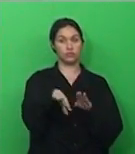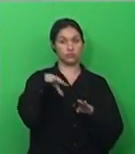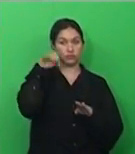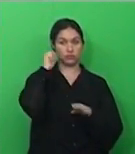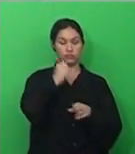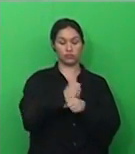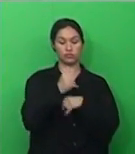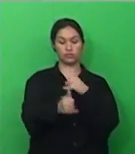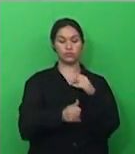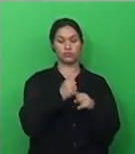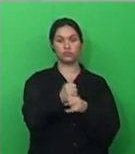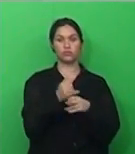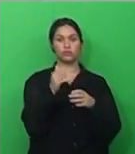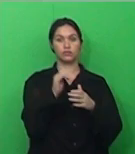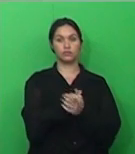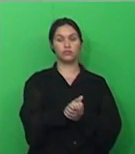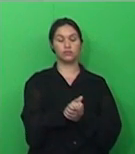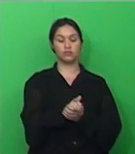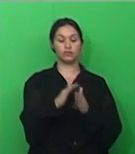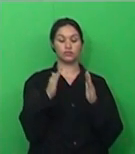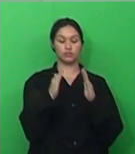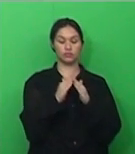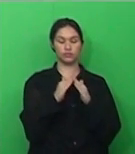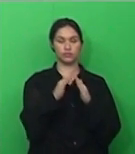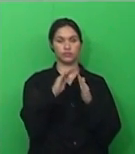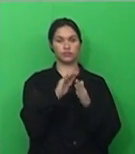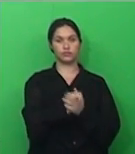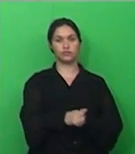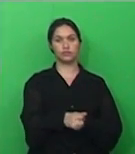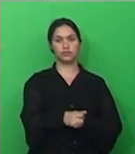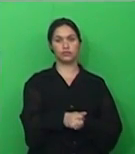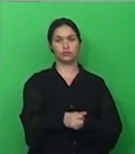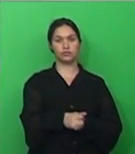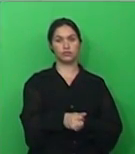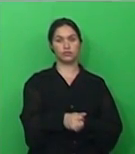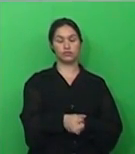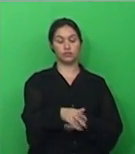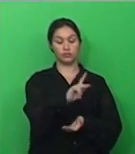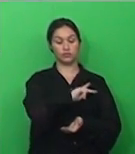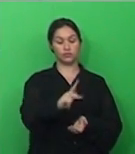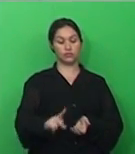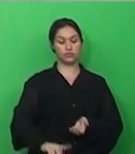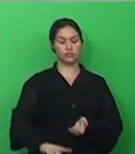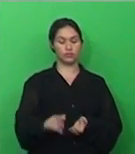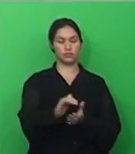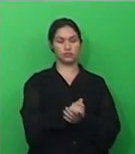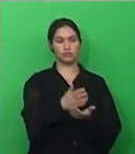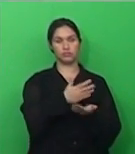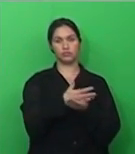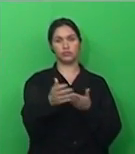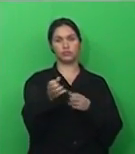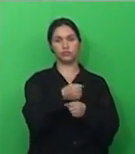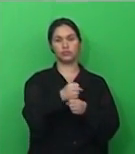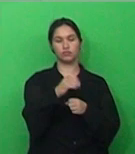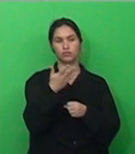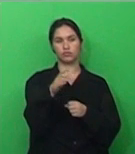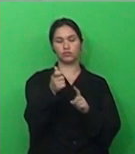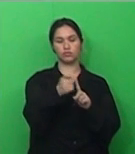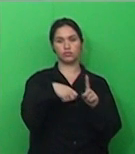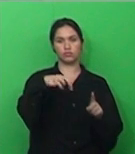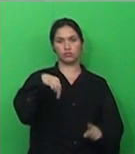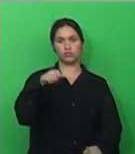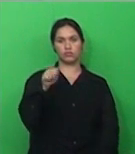redes sociais em casa. Senhor presidente, eu desde o início do ano, março, mais